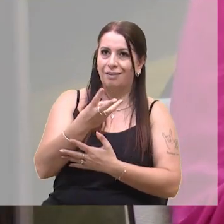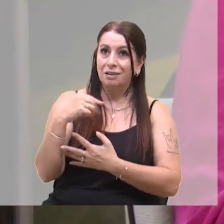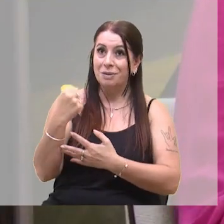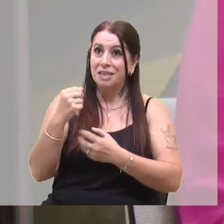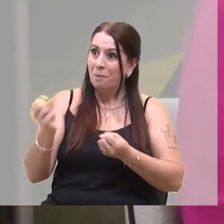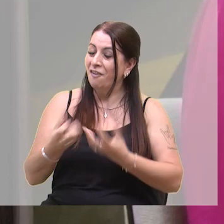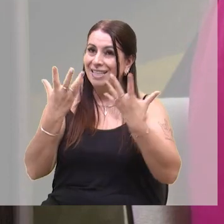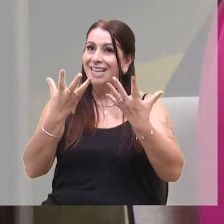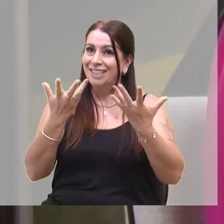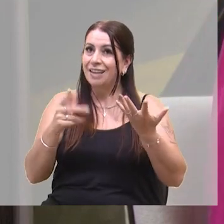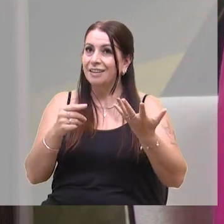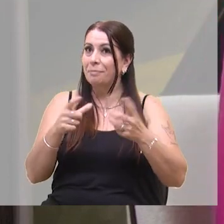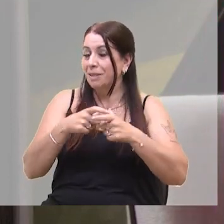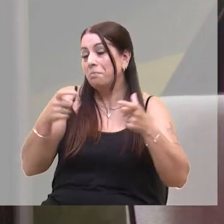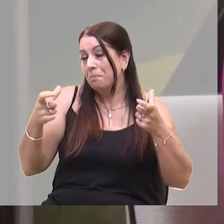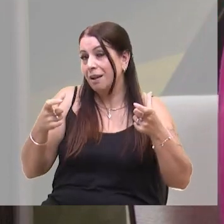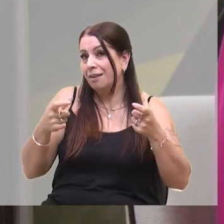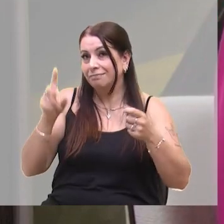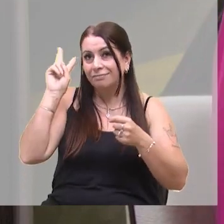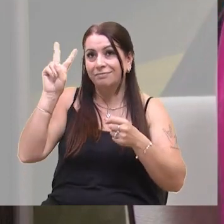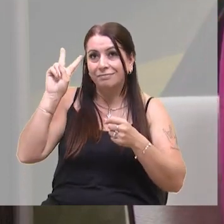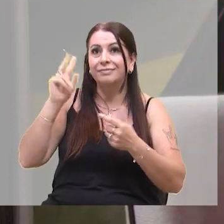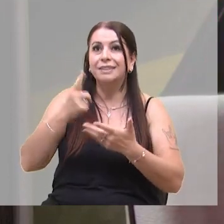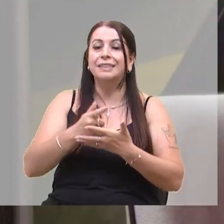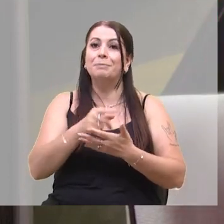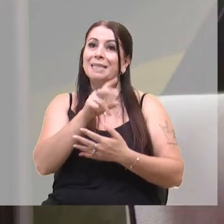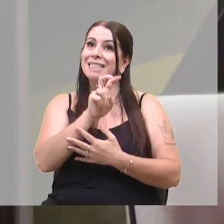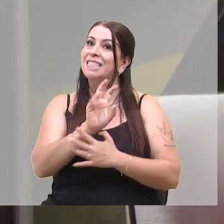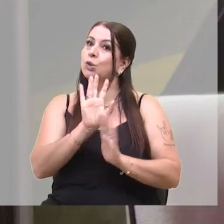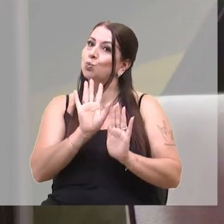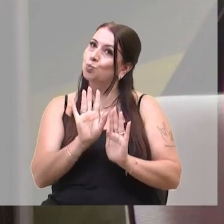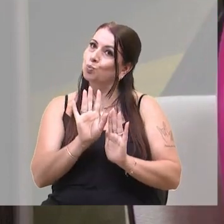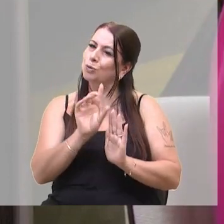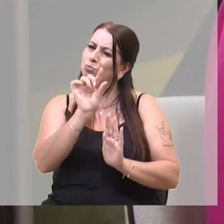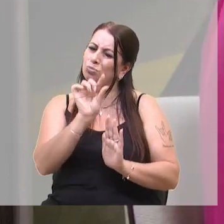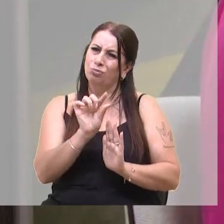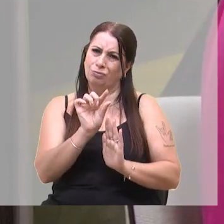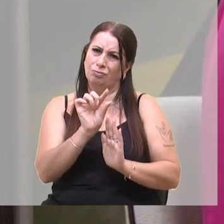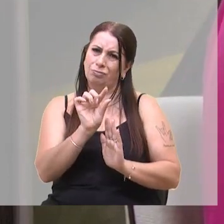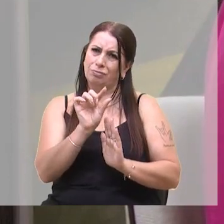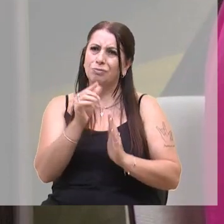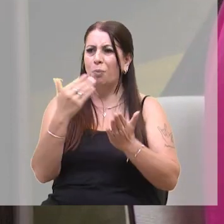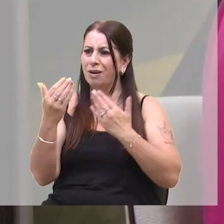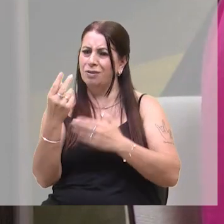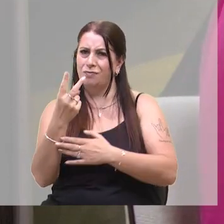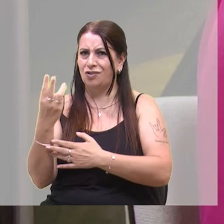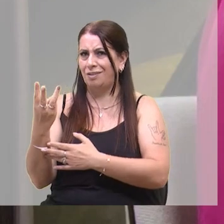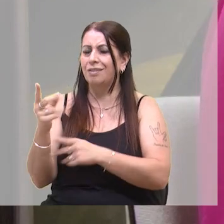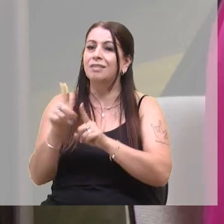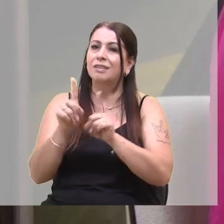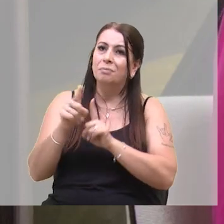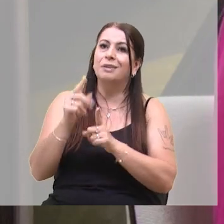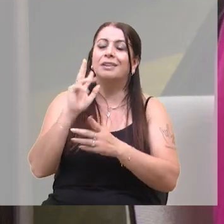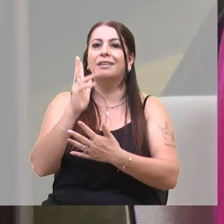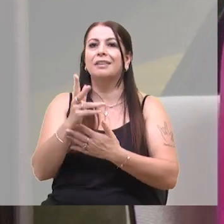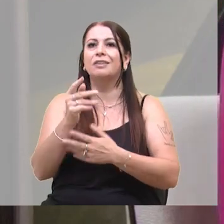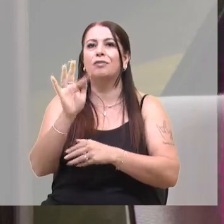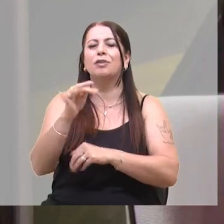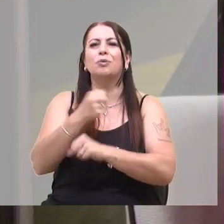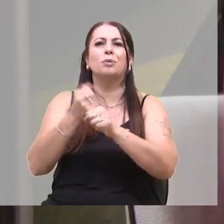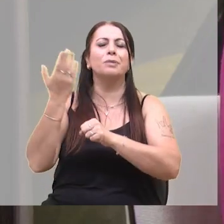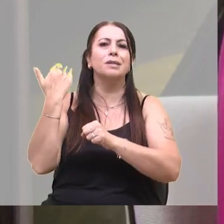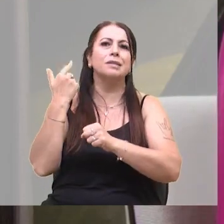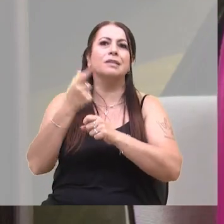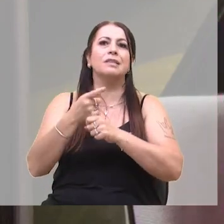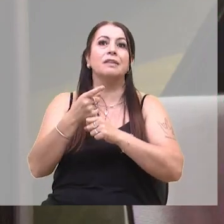somos 5. 5 de 23. A gente precisa celebrar, em alguns porque momentos é a maior da história, seis, né? Mas 5 é...